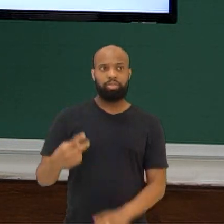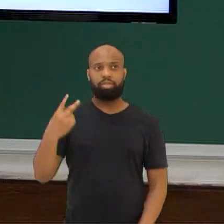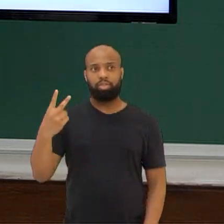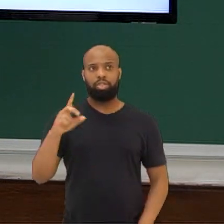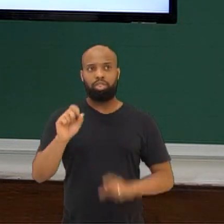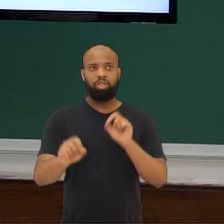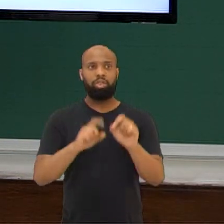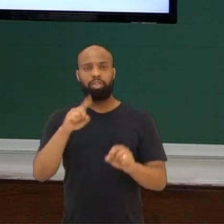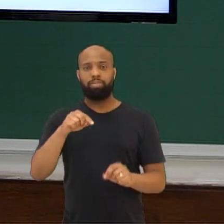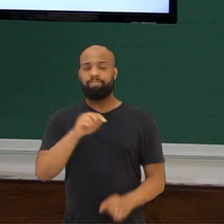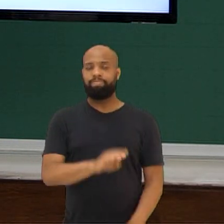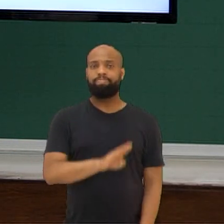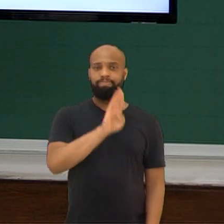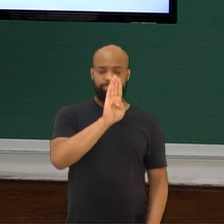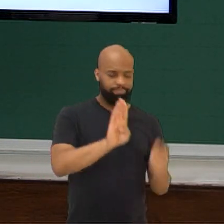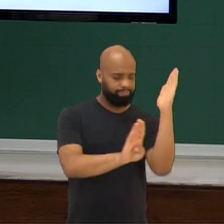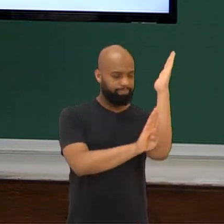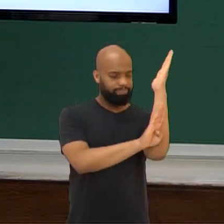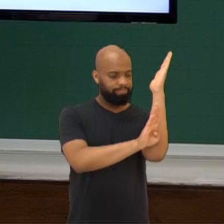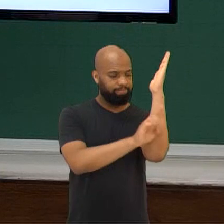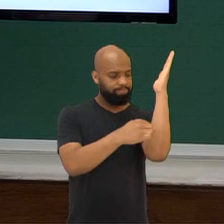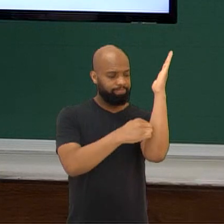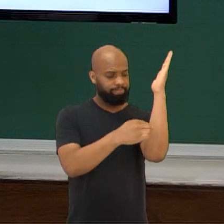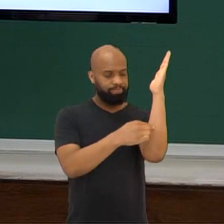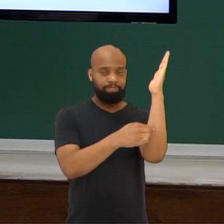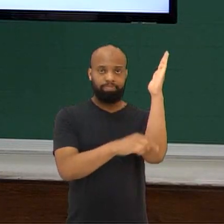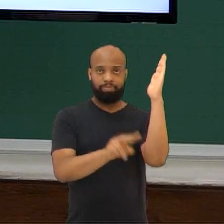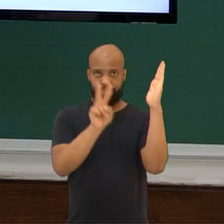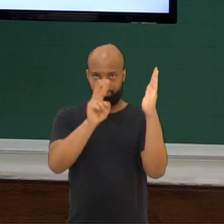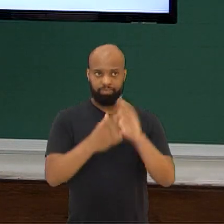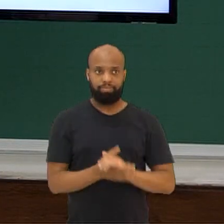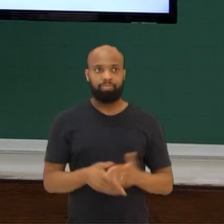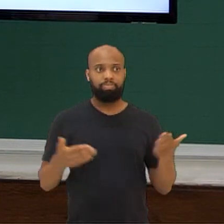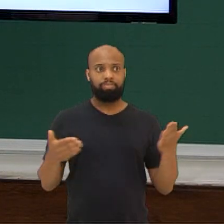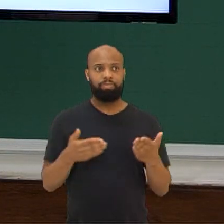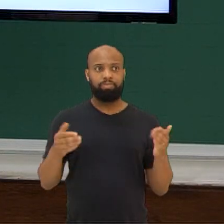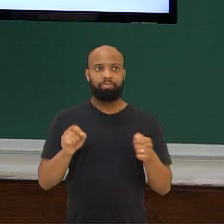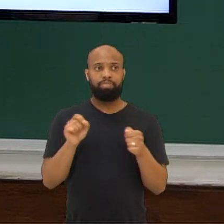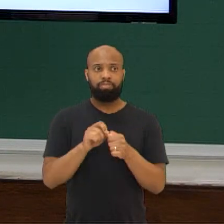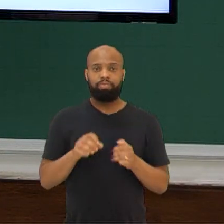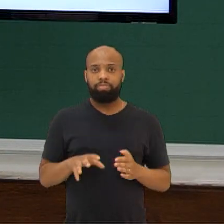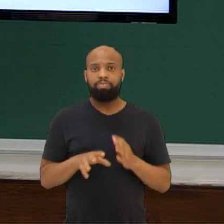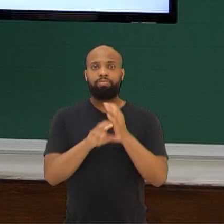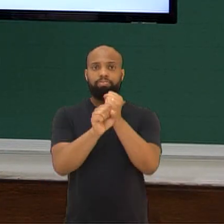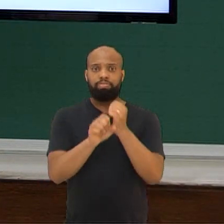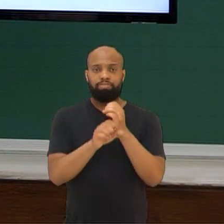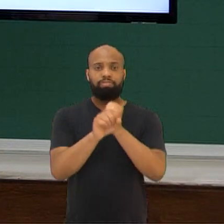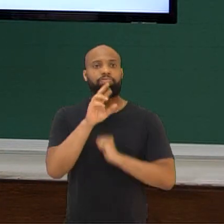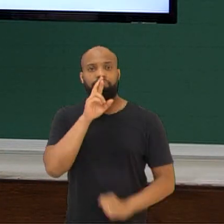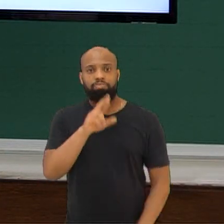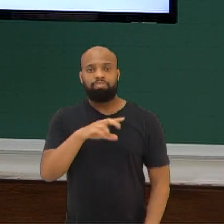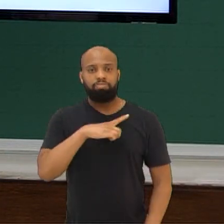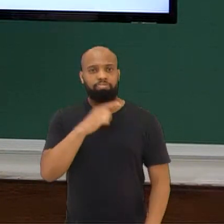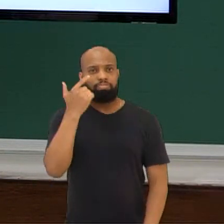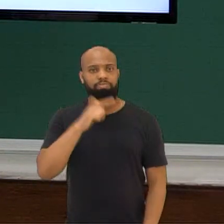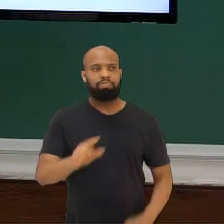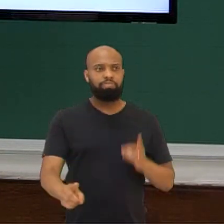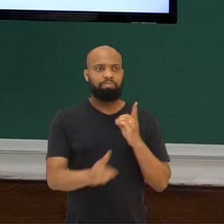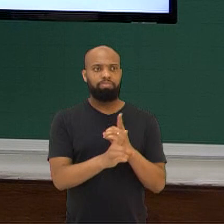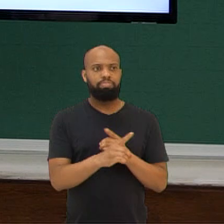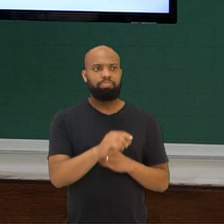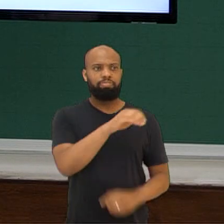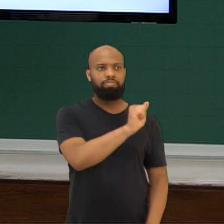que é o B, que está aqui, que é essa aqui. Resolvendo isso, eu consigo encontrar agora que o meu